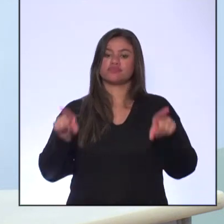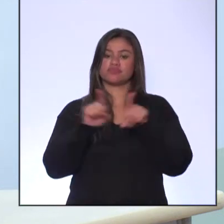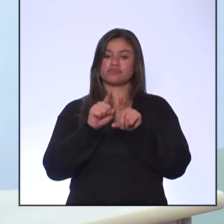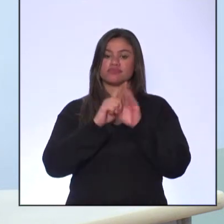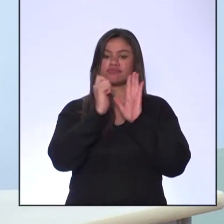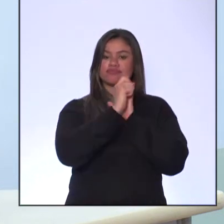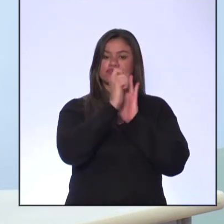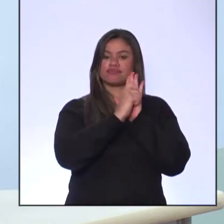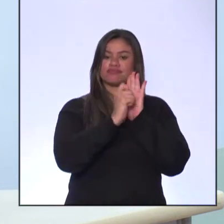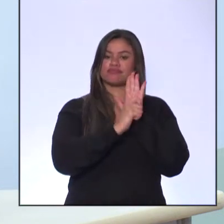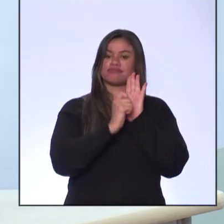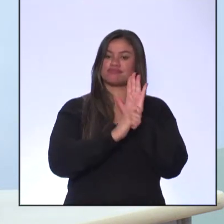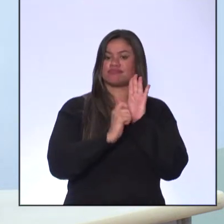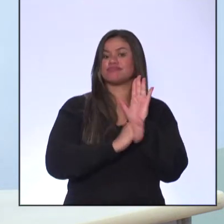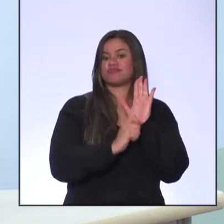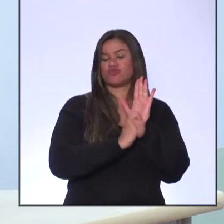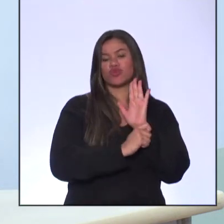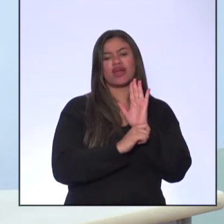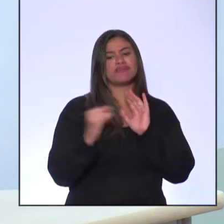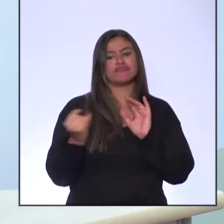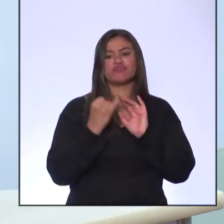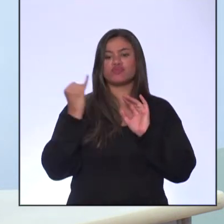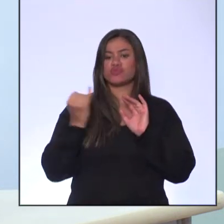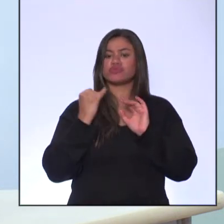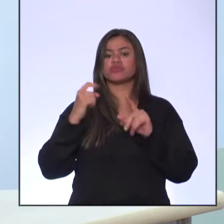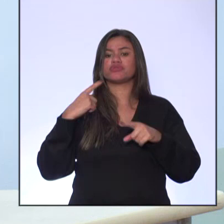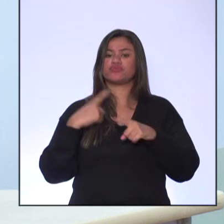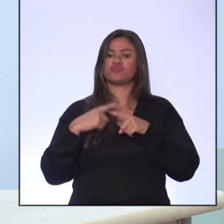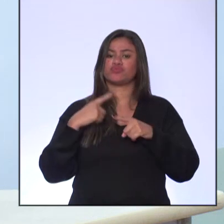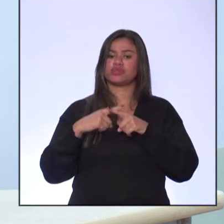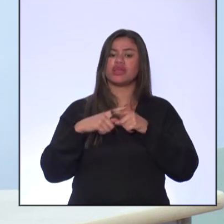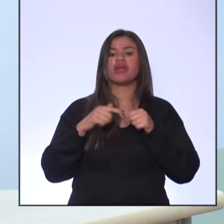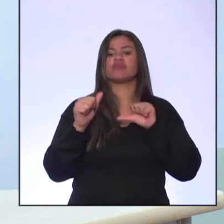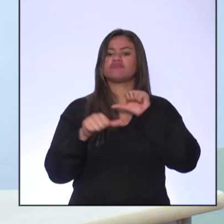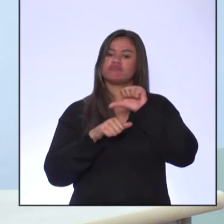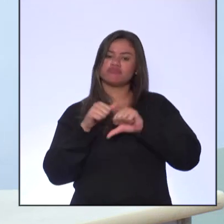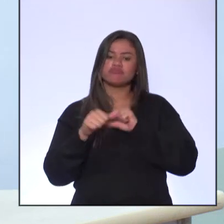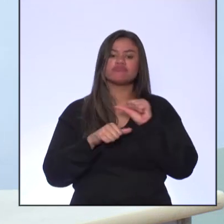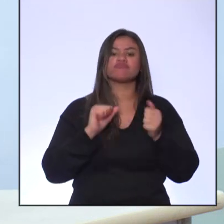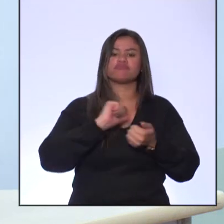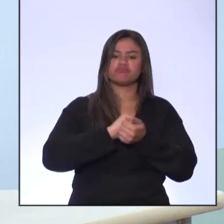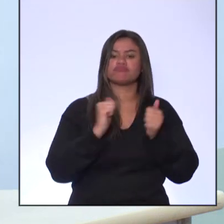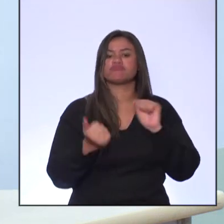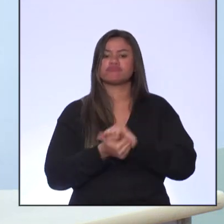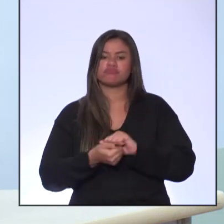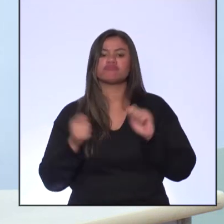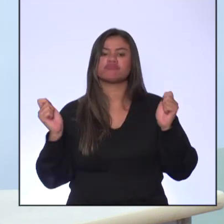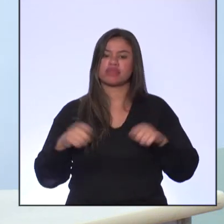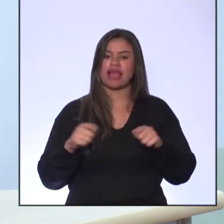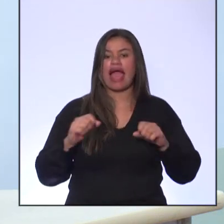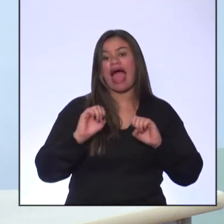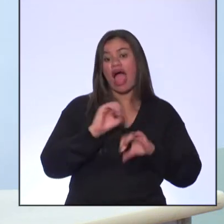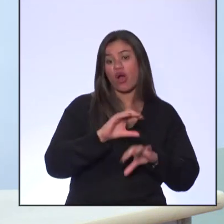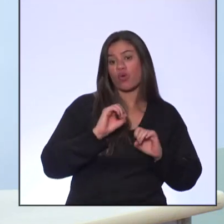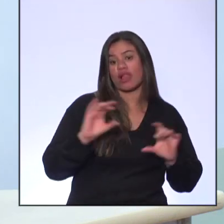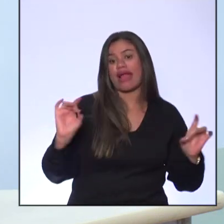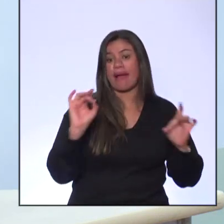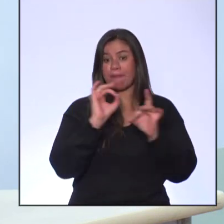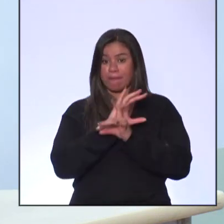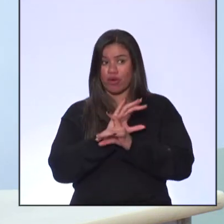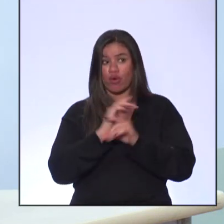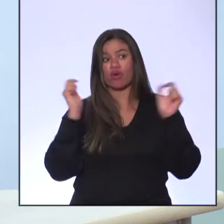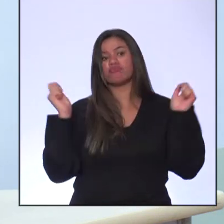é importantíssimo para que vocês façam, né, essas readequações depois da aula e consigam fazê-las